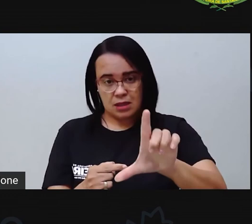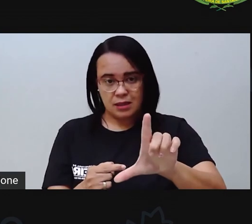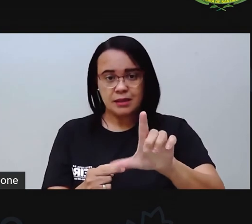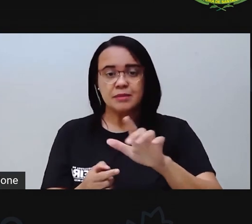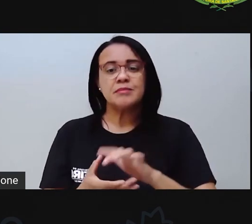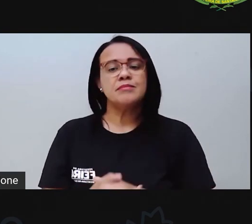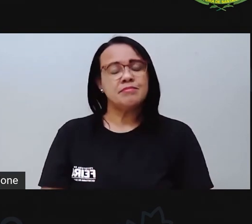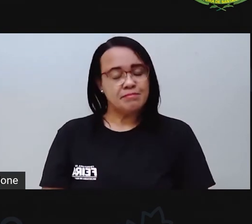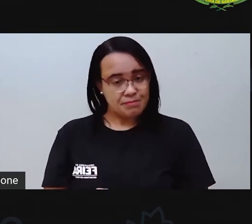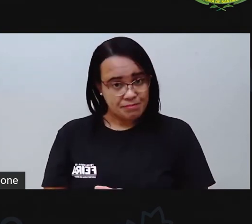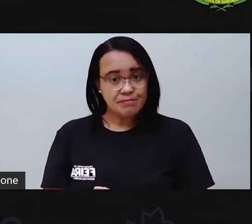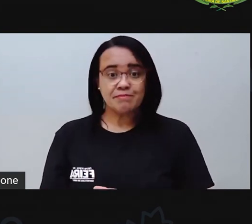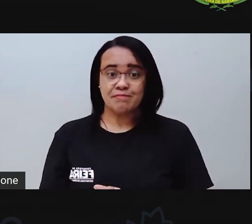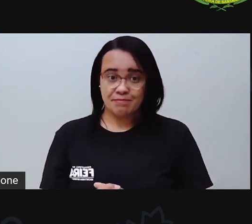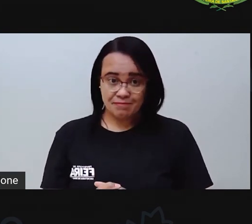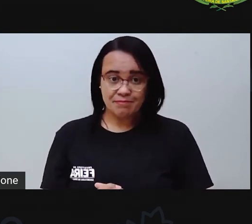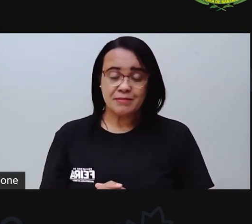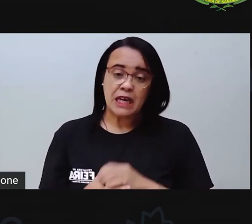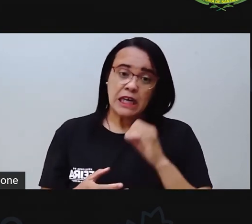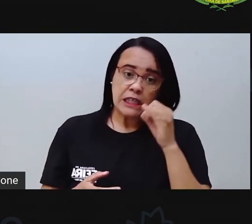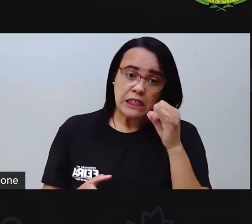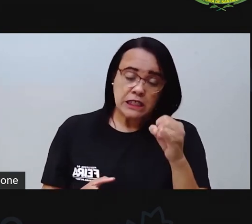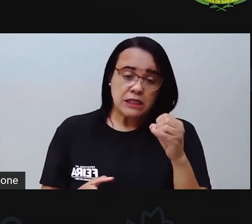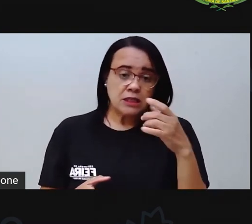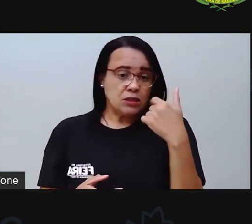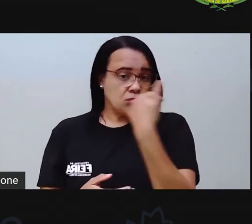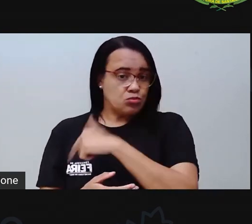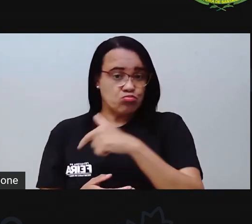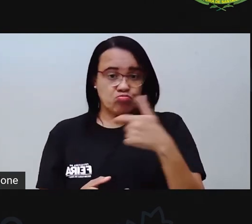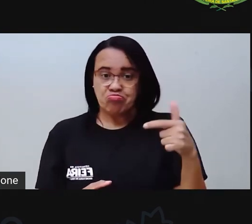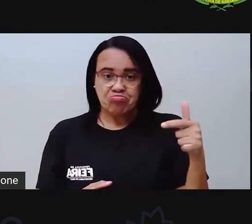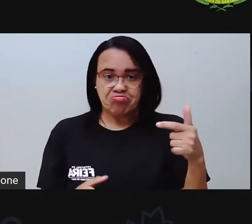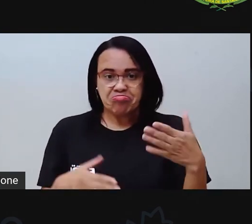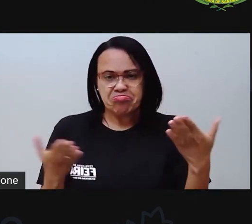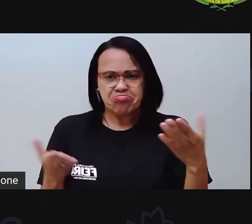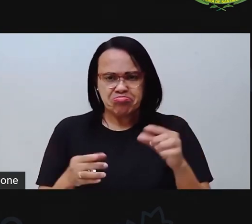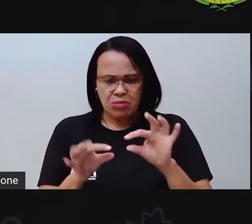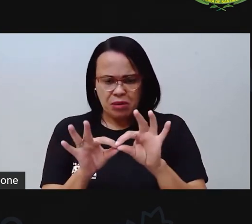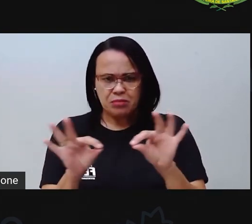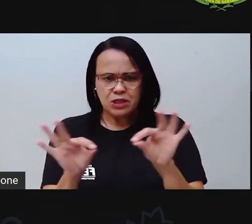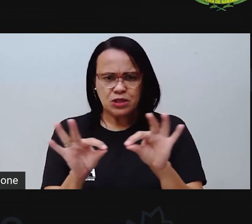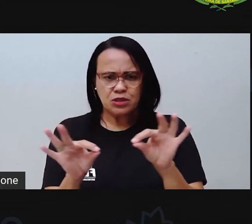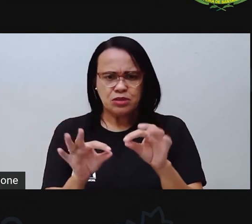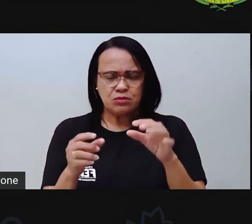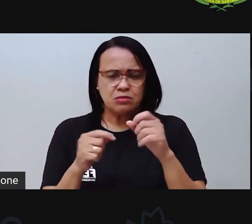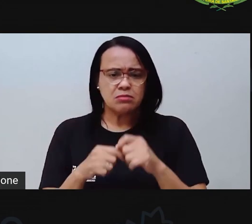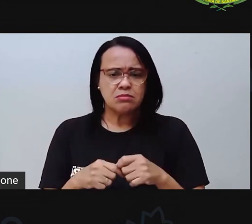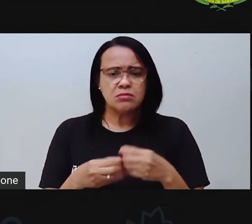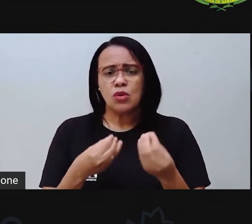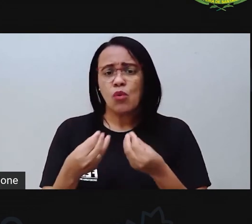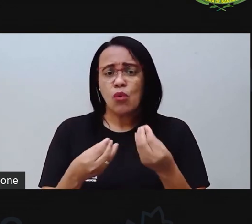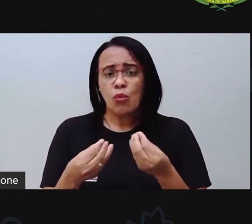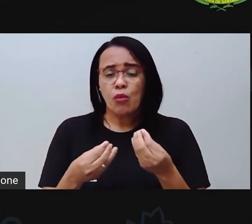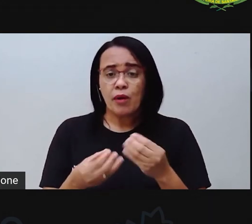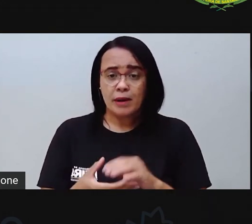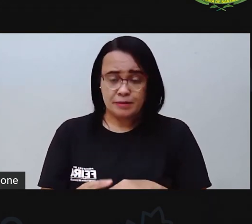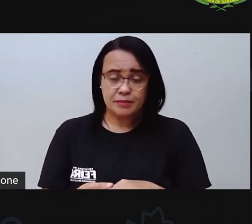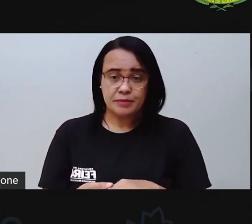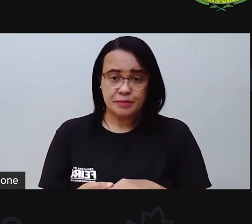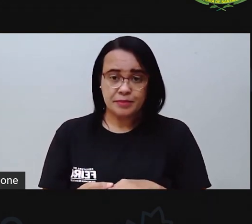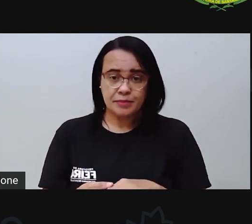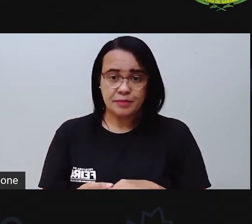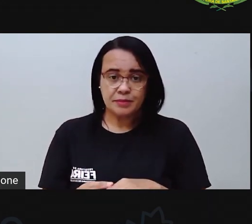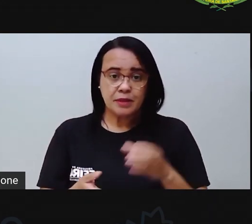tem 50 ml. Se você não tiver, o que é que a gente pode fazer? Então a prova vai colocar aqui, ó, essa quantidade